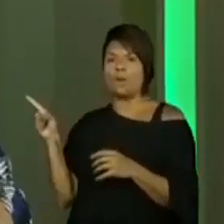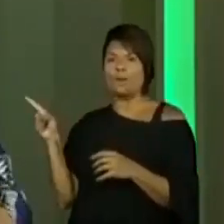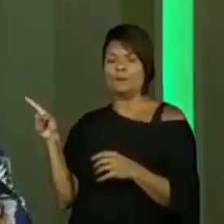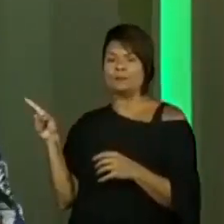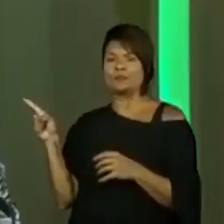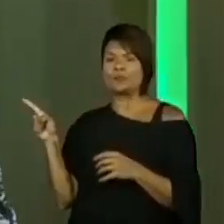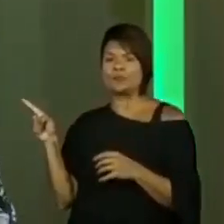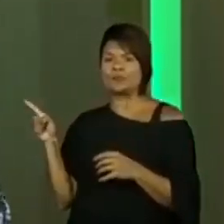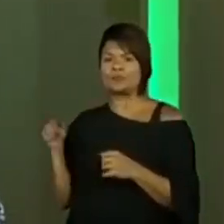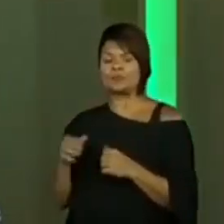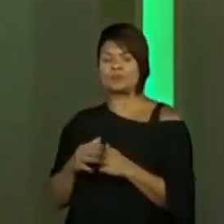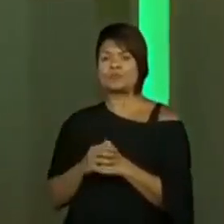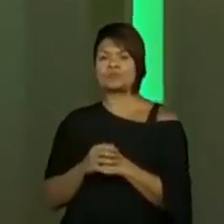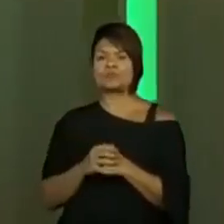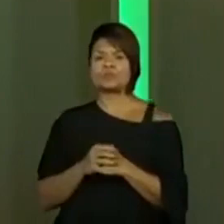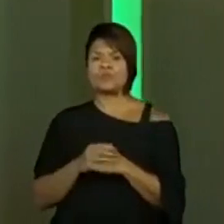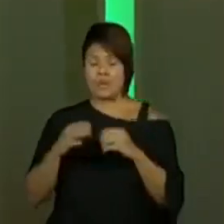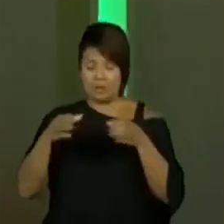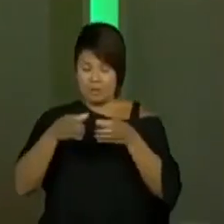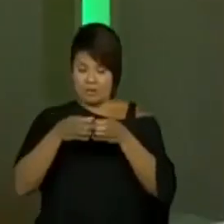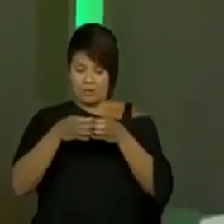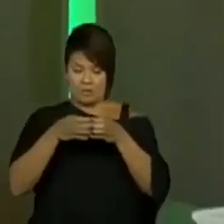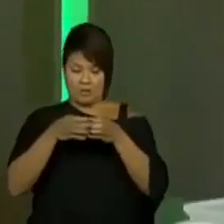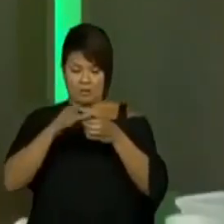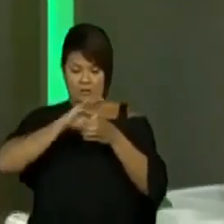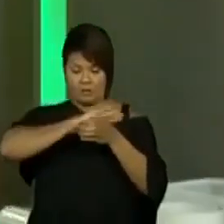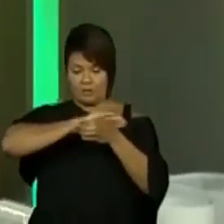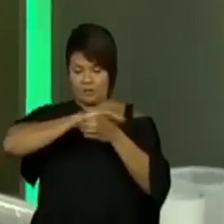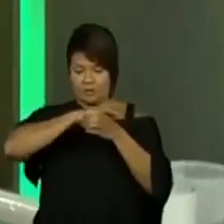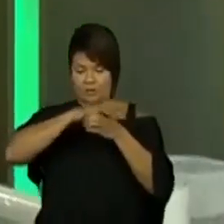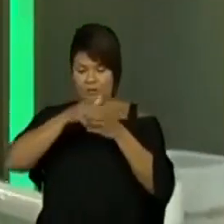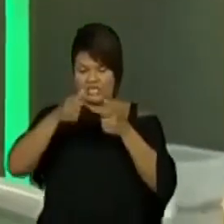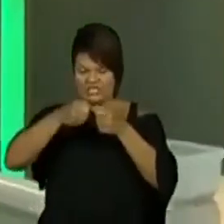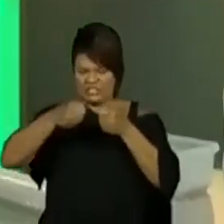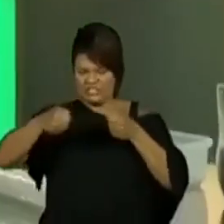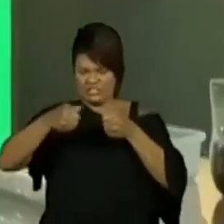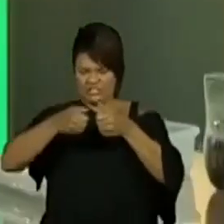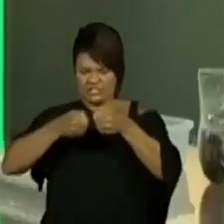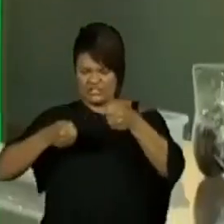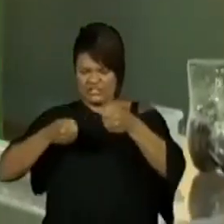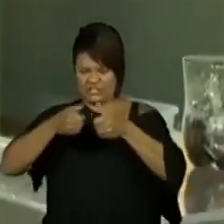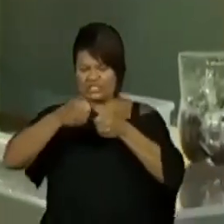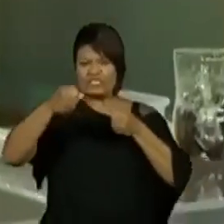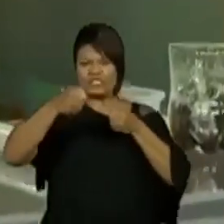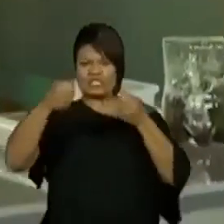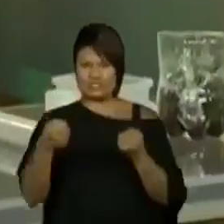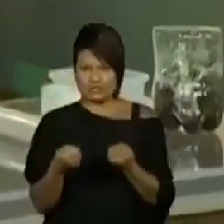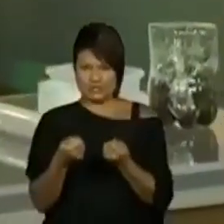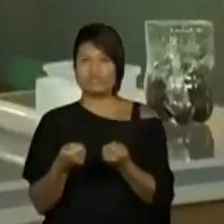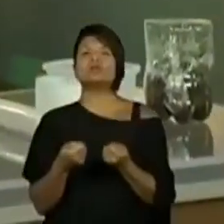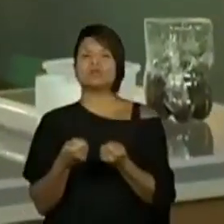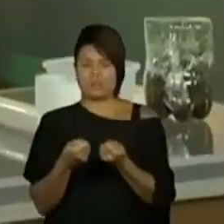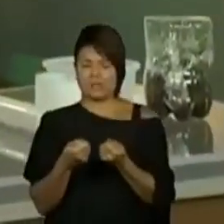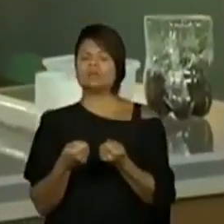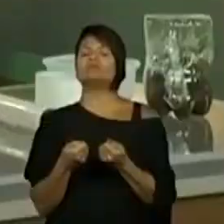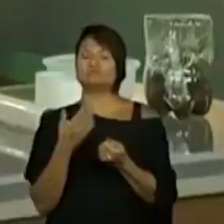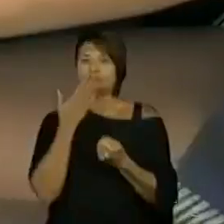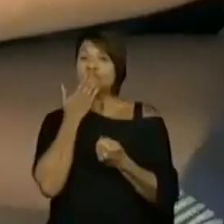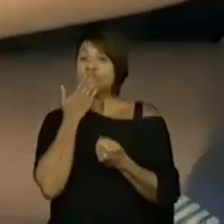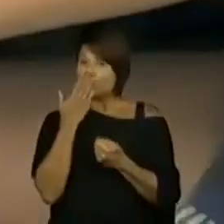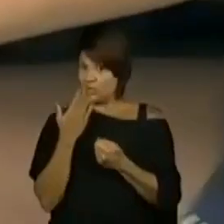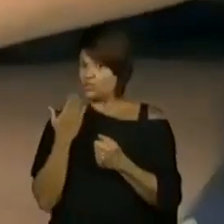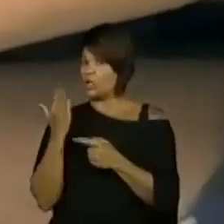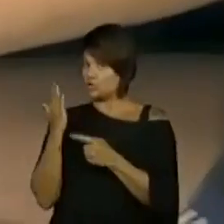Você coloca ele em cima da sua garrafa, estica bem, pede ajuda para alguém aí.